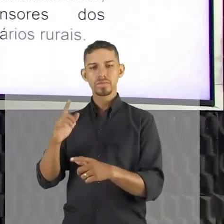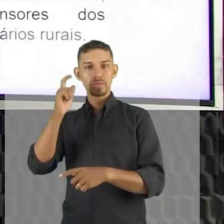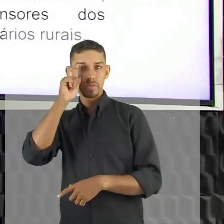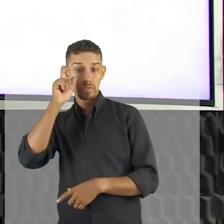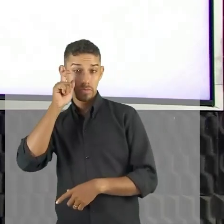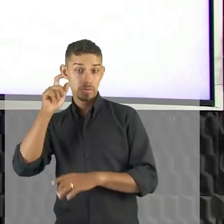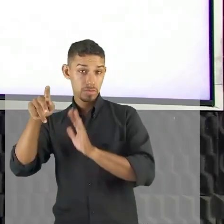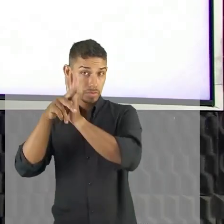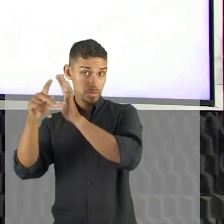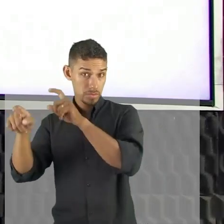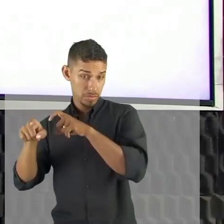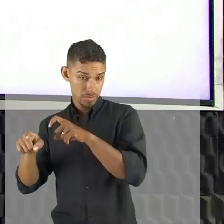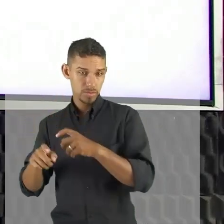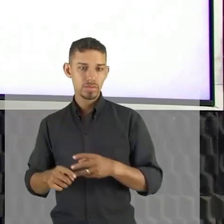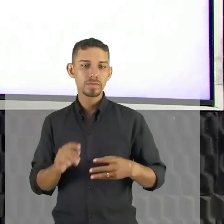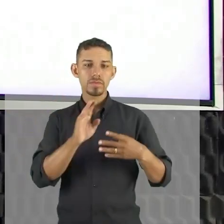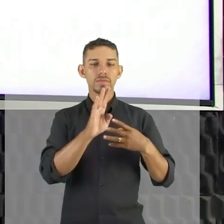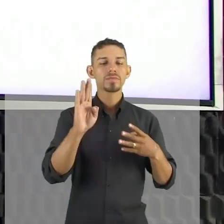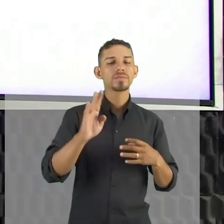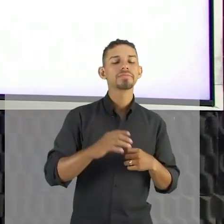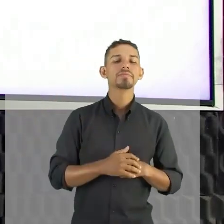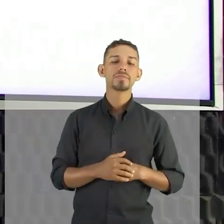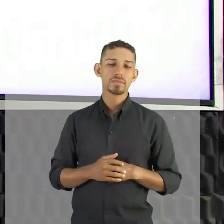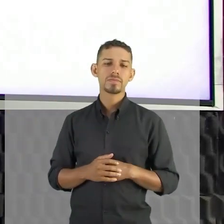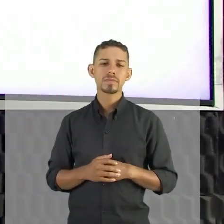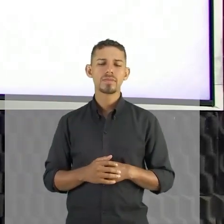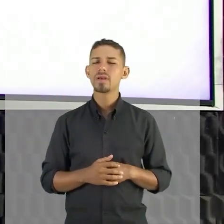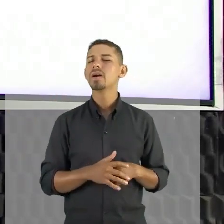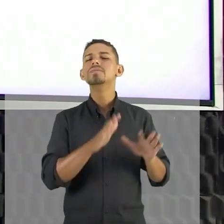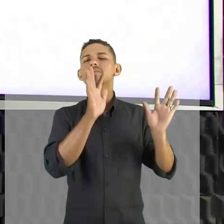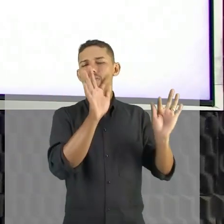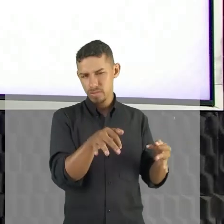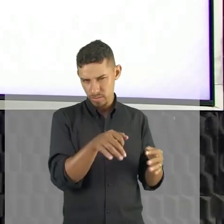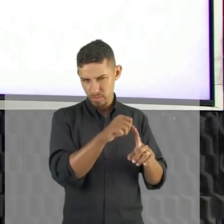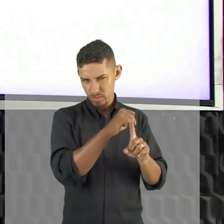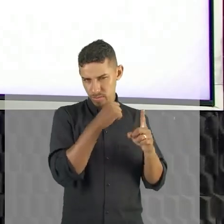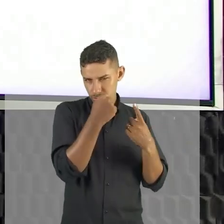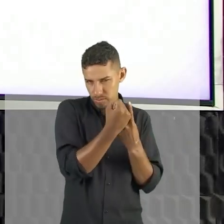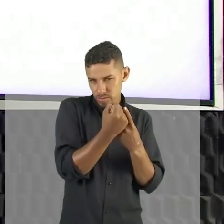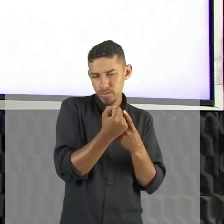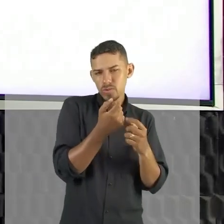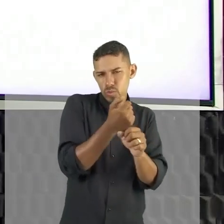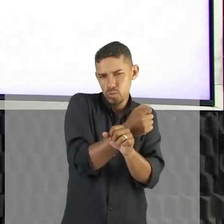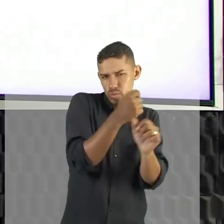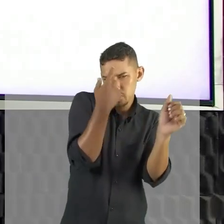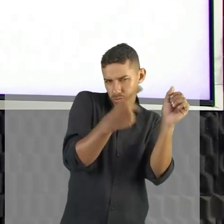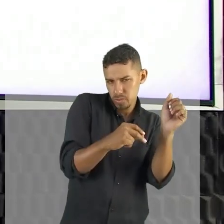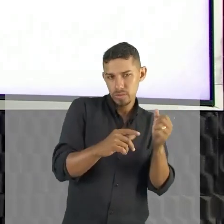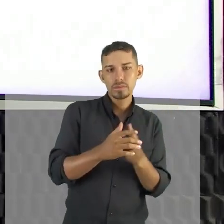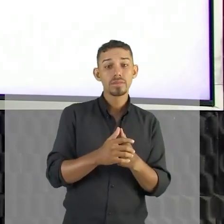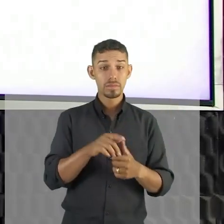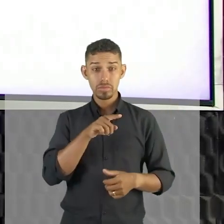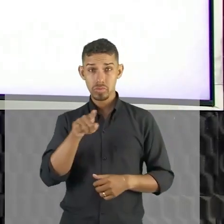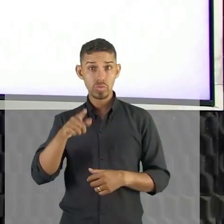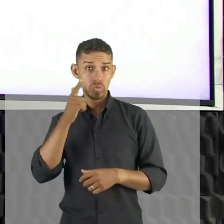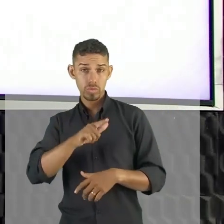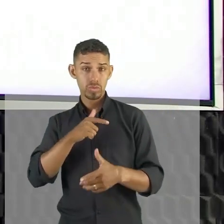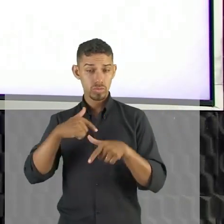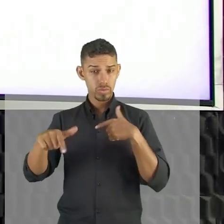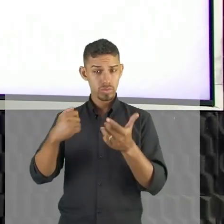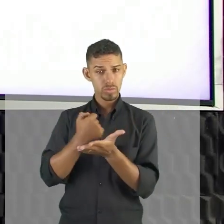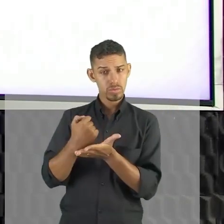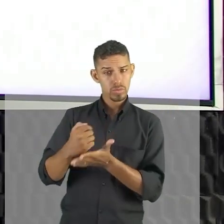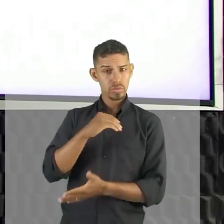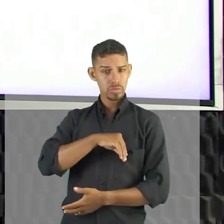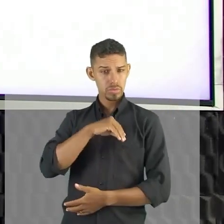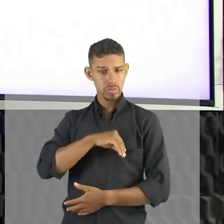rurais? A letra B. Pôs fim à sociedade escravocrata, uma vez que predominou o trabalho assalariado e livre de